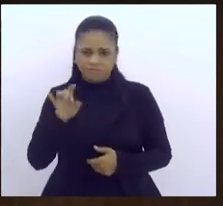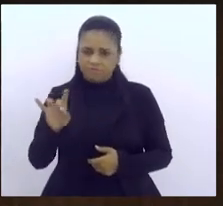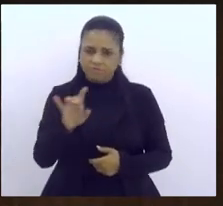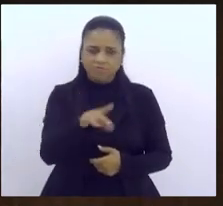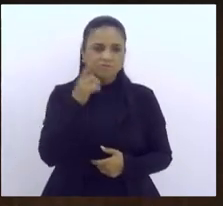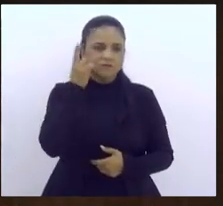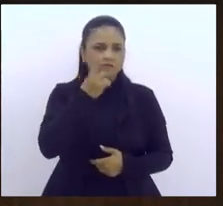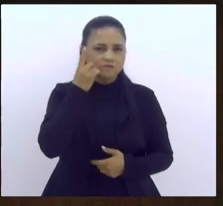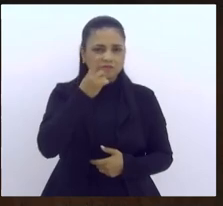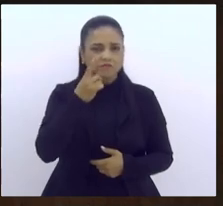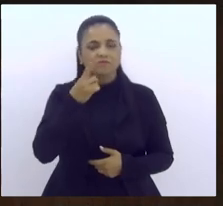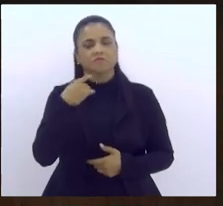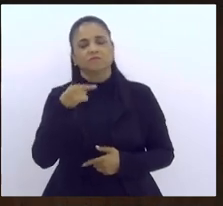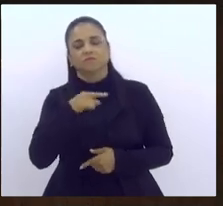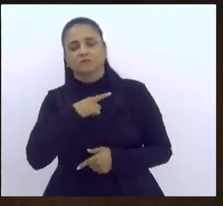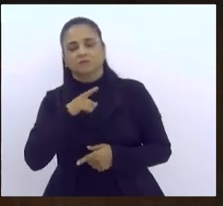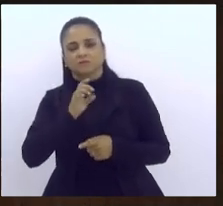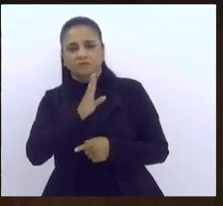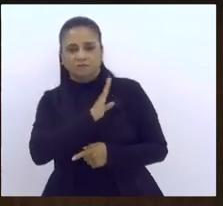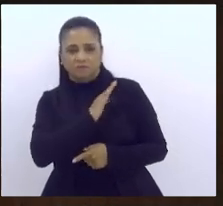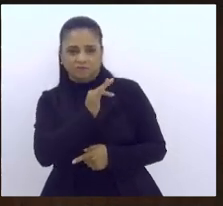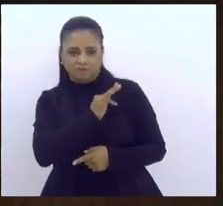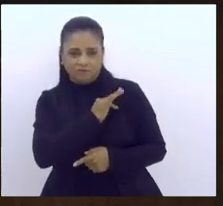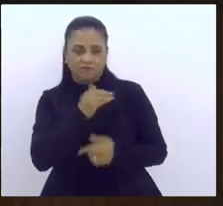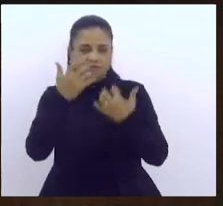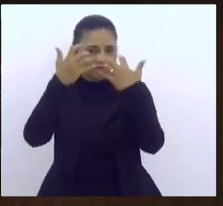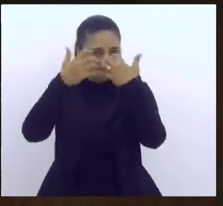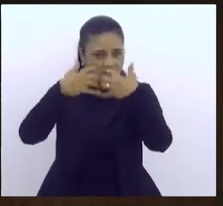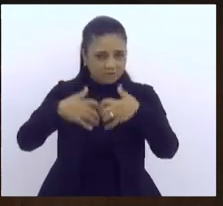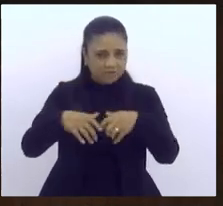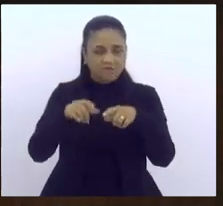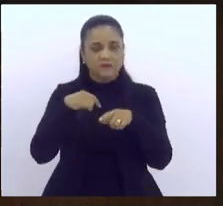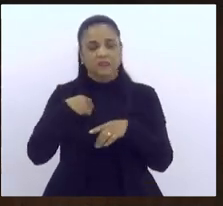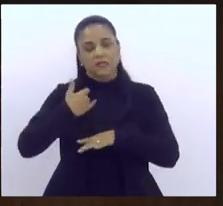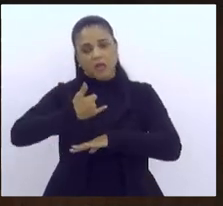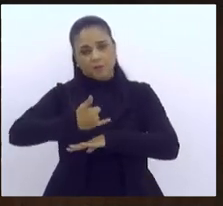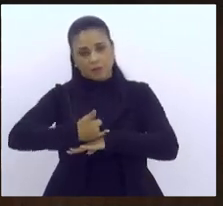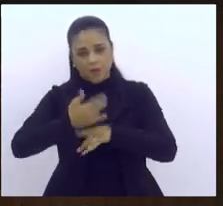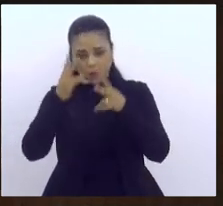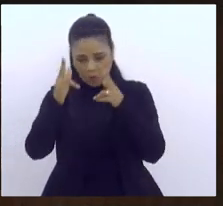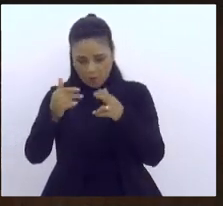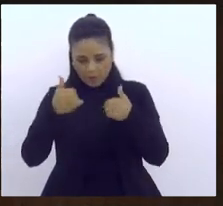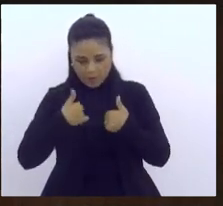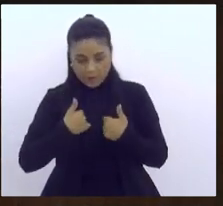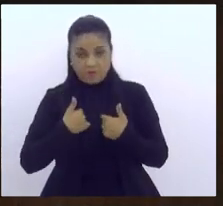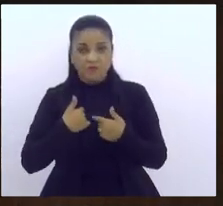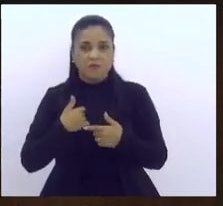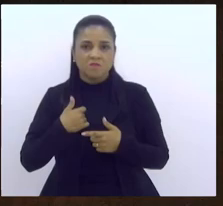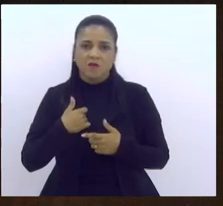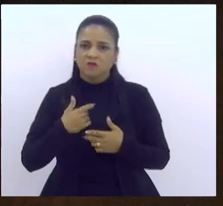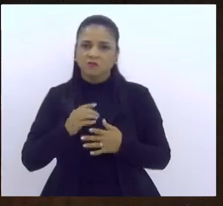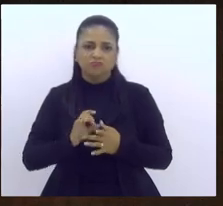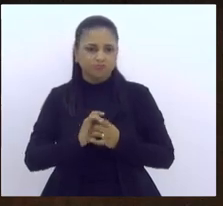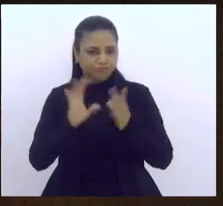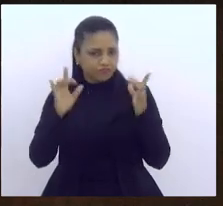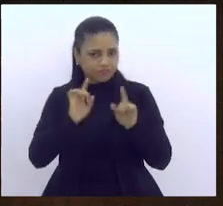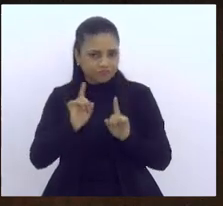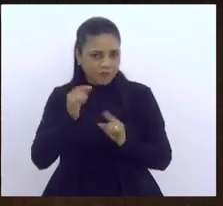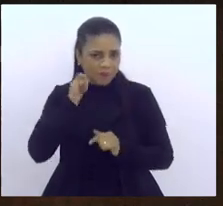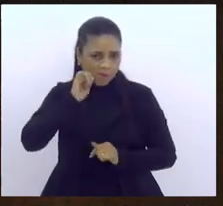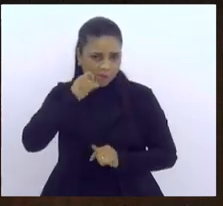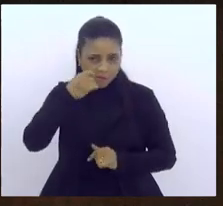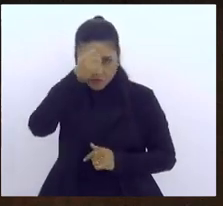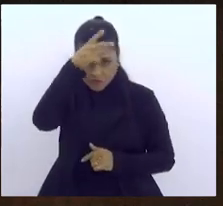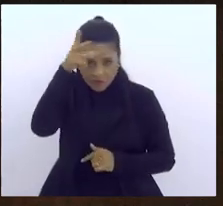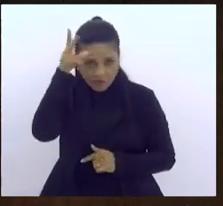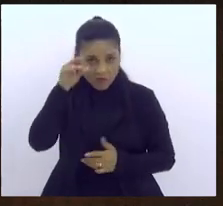Fluminense, do interior do Estado, da região serrana, da capital como eu. E olha, não livra a cara do prefeito Eduardo Paes, não.